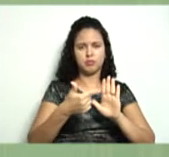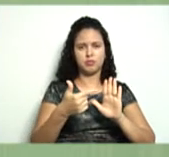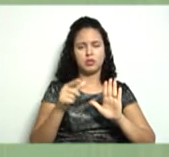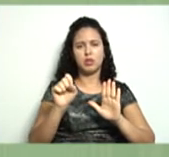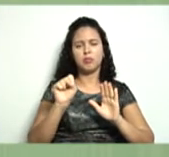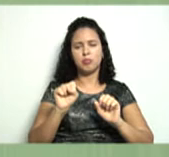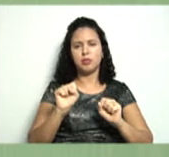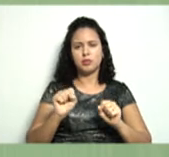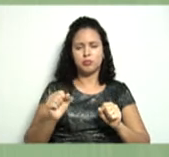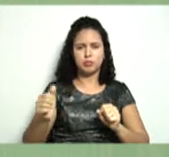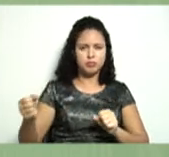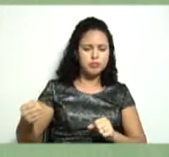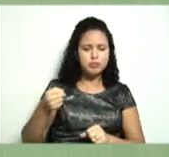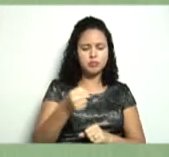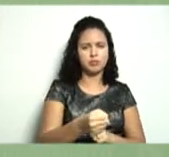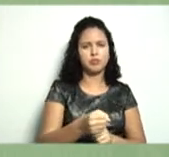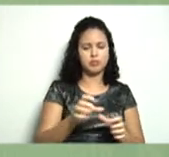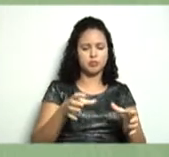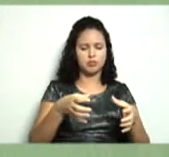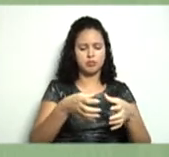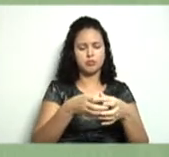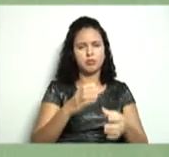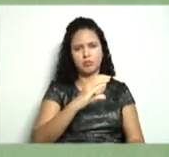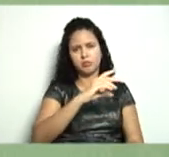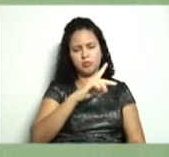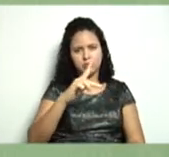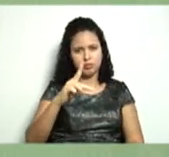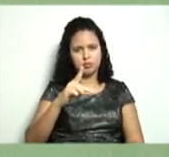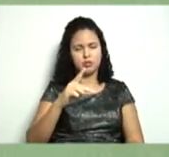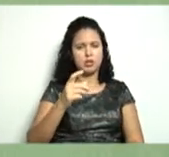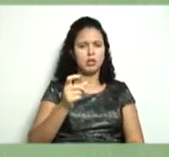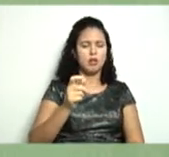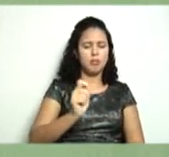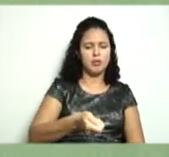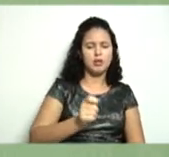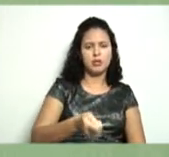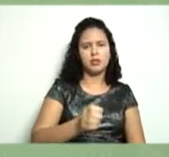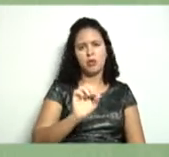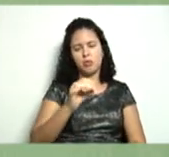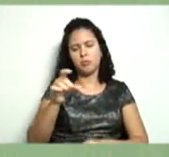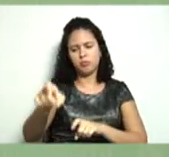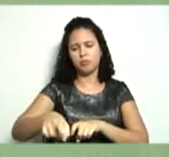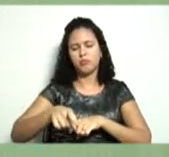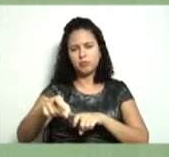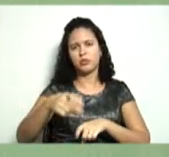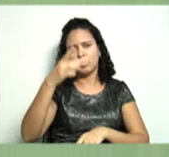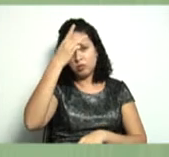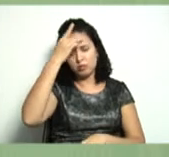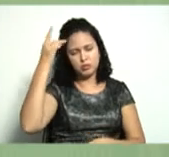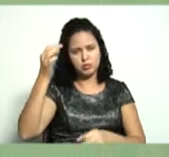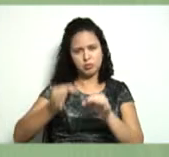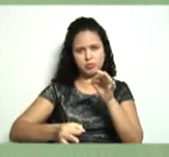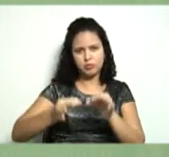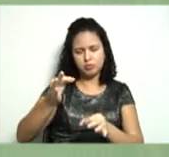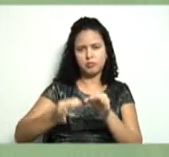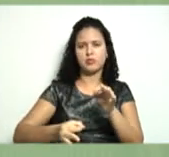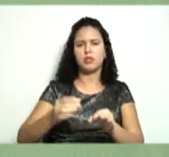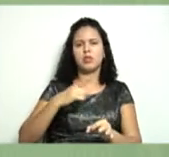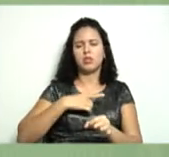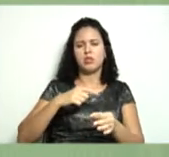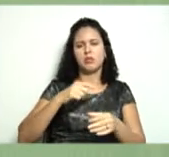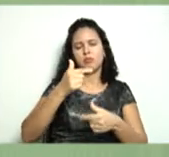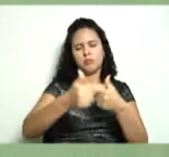de pesca e nas constituídas por produtores rurais ou extrativistas as pessoas jurídicas que pratiquem as mesmas